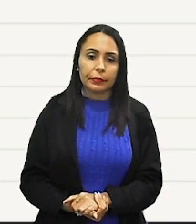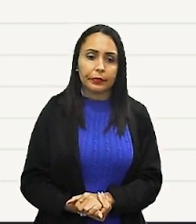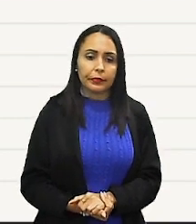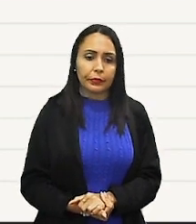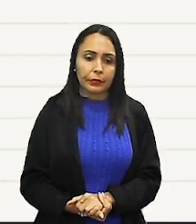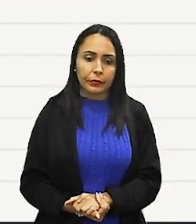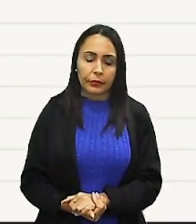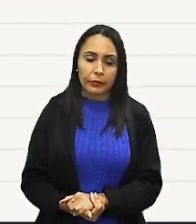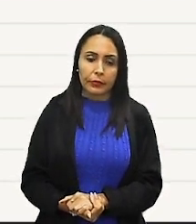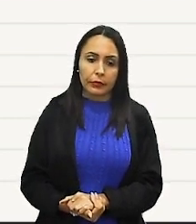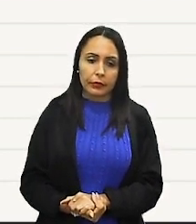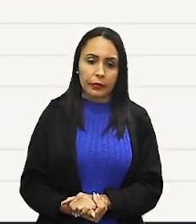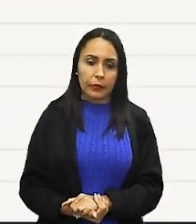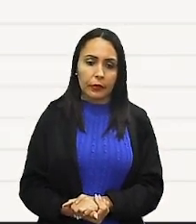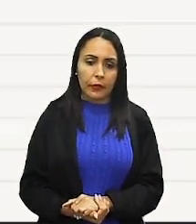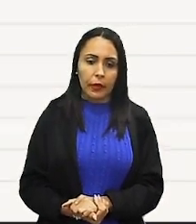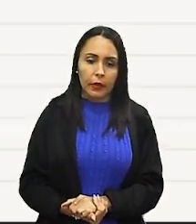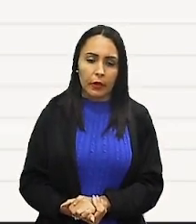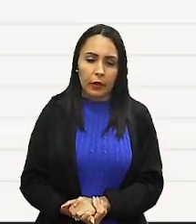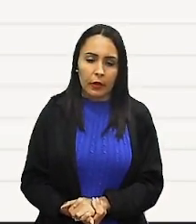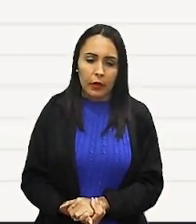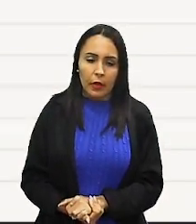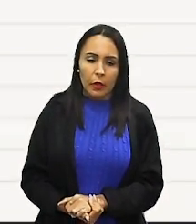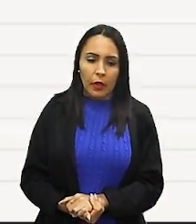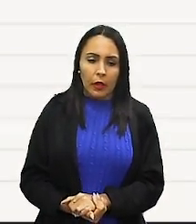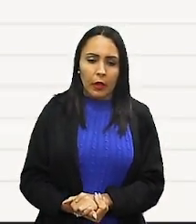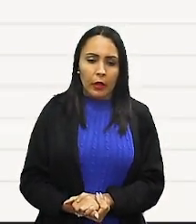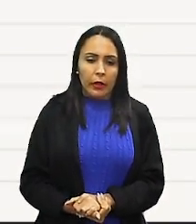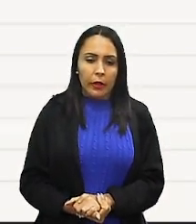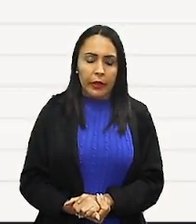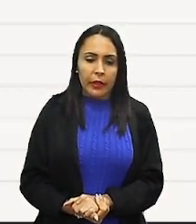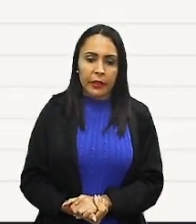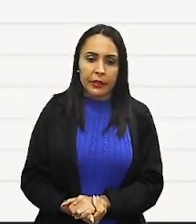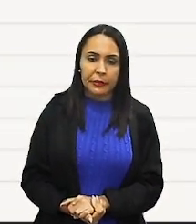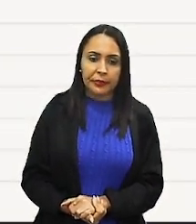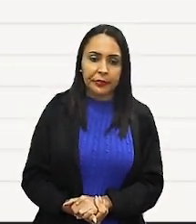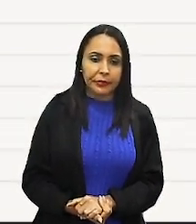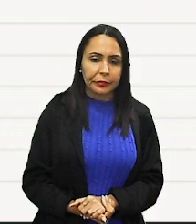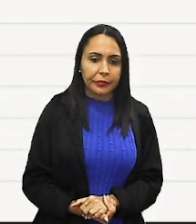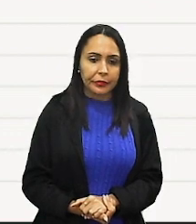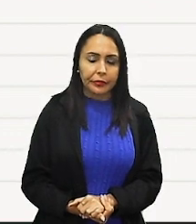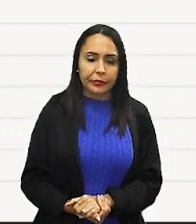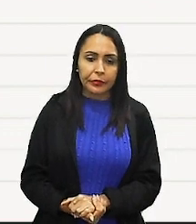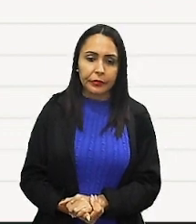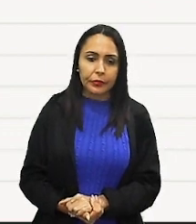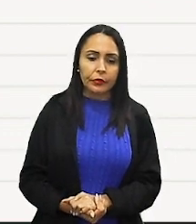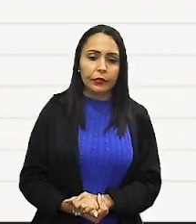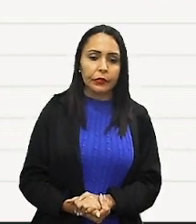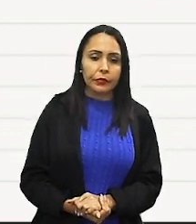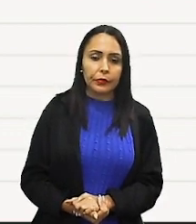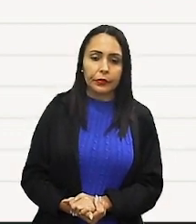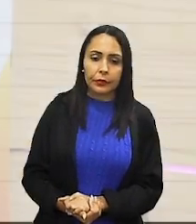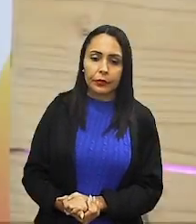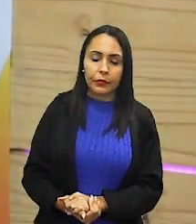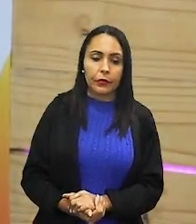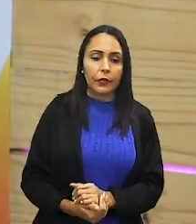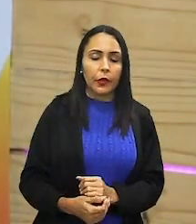Esse cara aqui vai ser um parasita específico. Quando a gente diz que ele é um parasita específico é porque é o seguinte, tá?